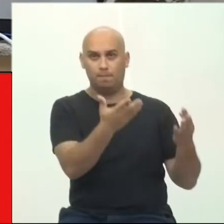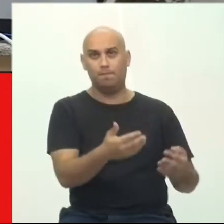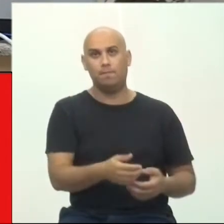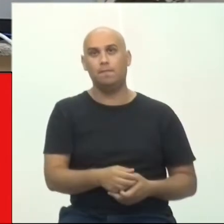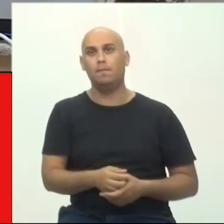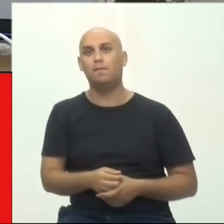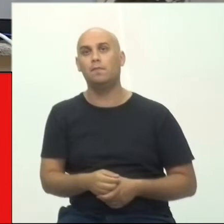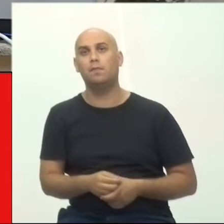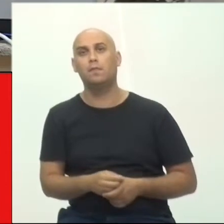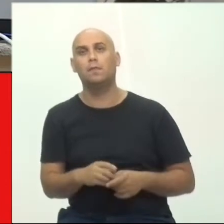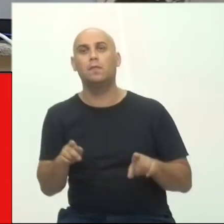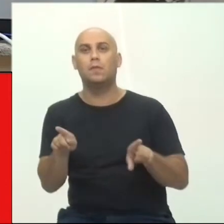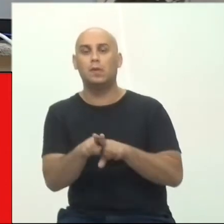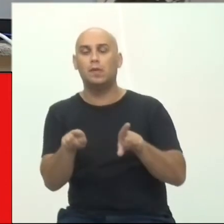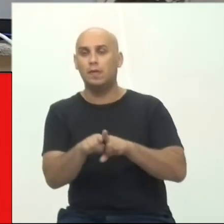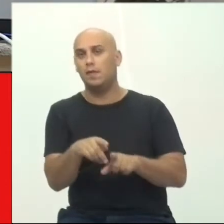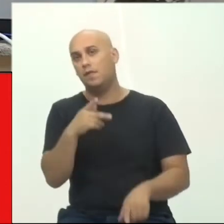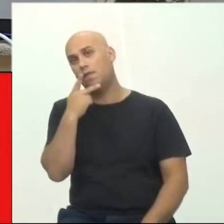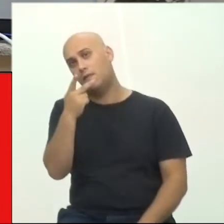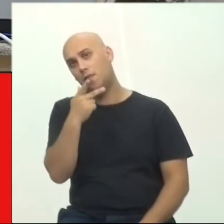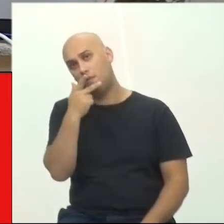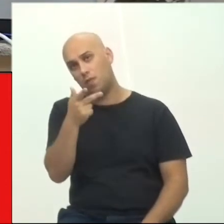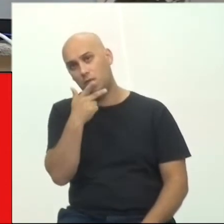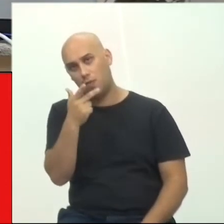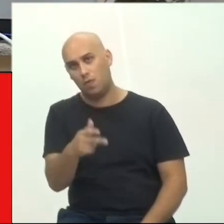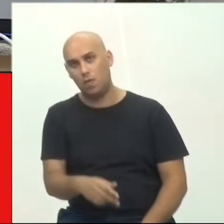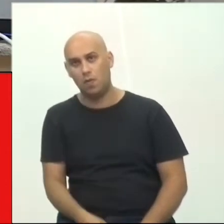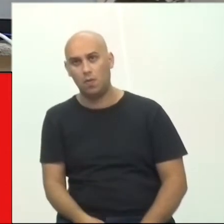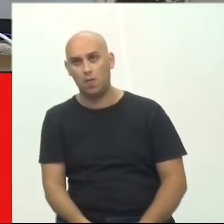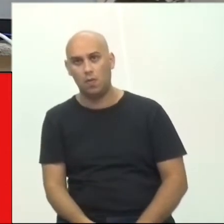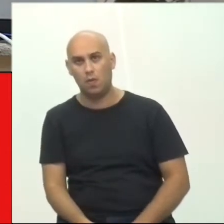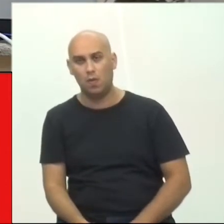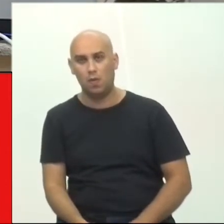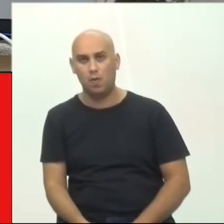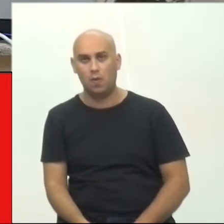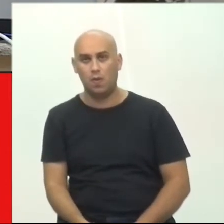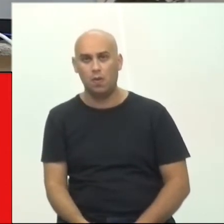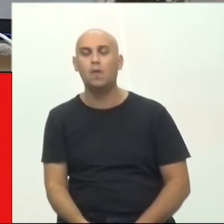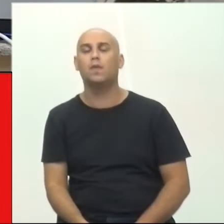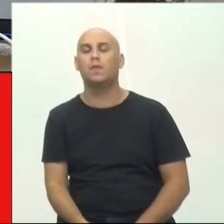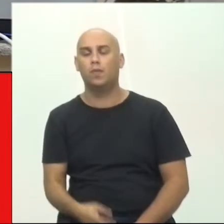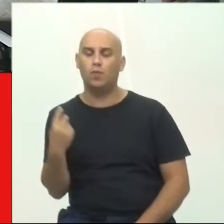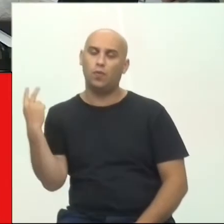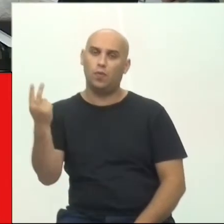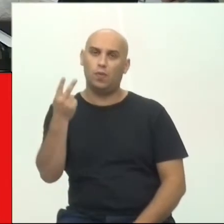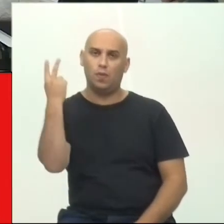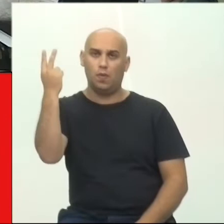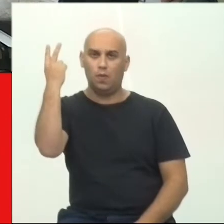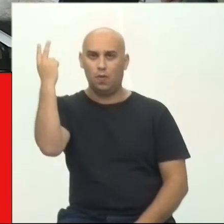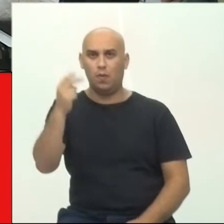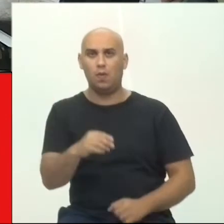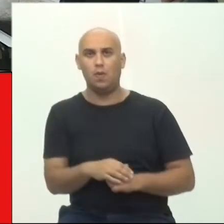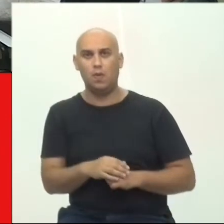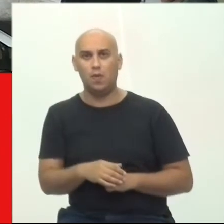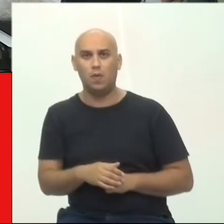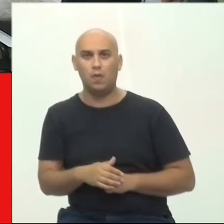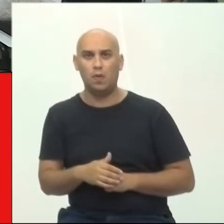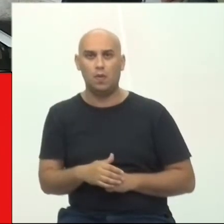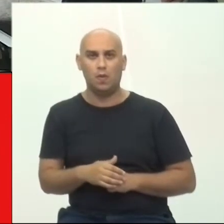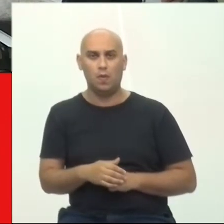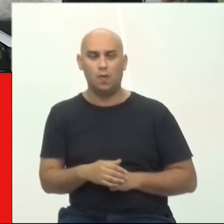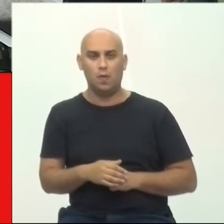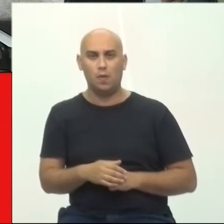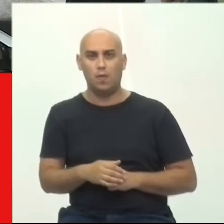E vale ressaltar também que o projeto está nesse valor, mas que assim a gente não tem o projeto ainda